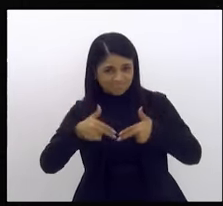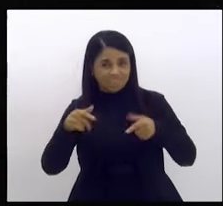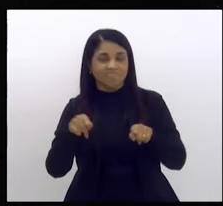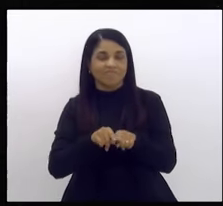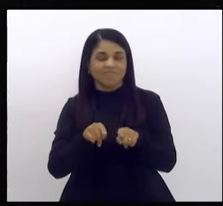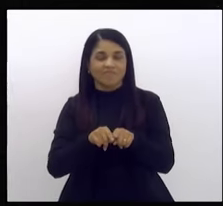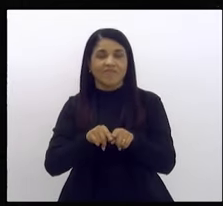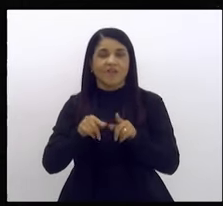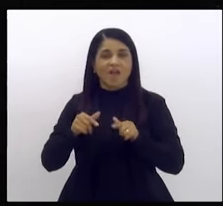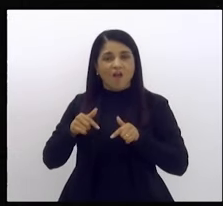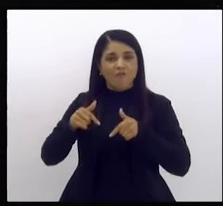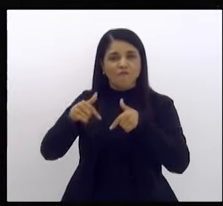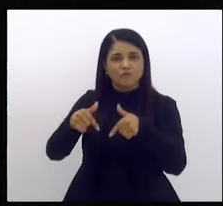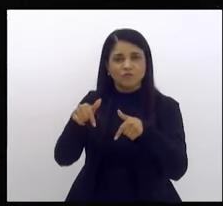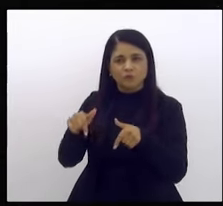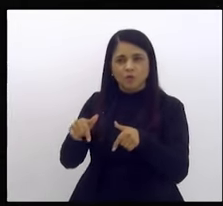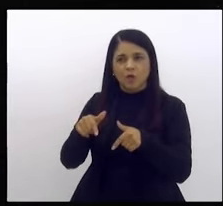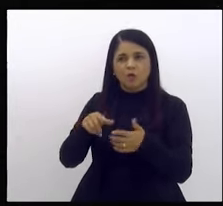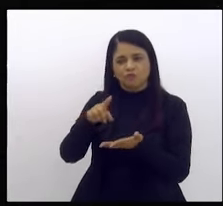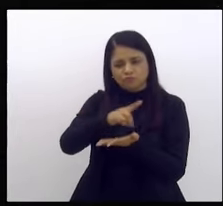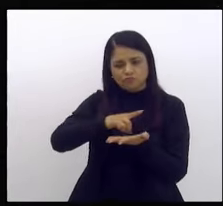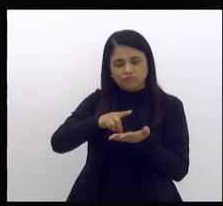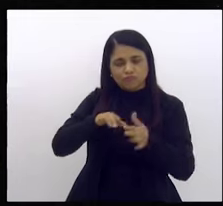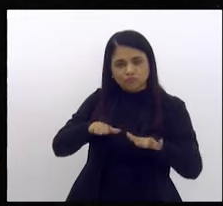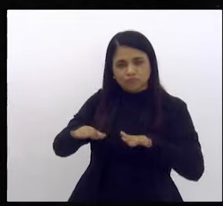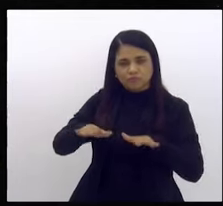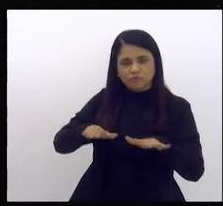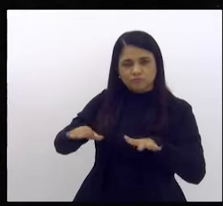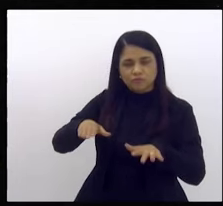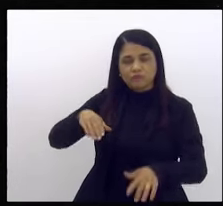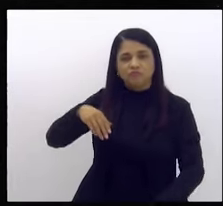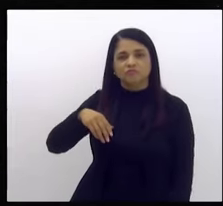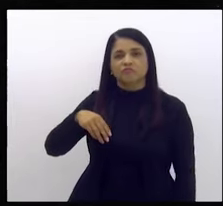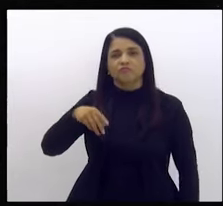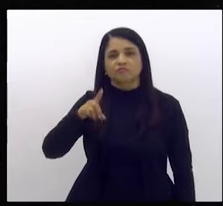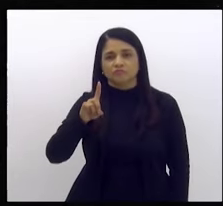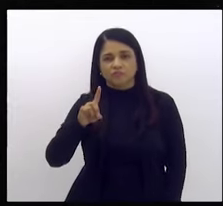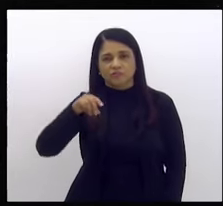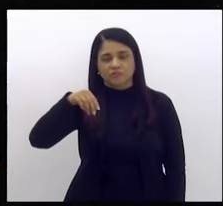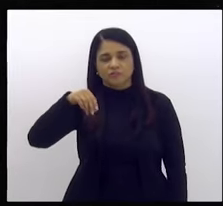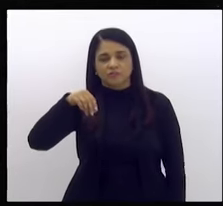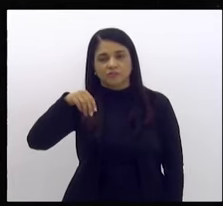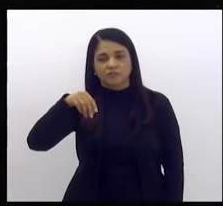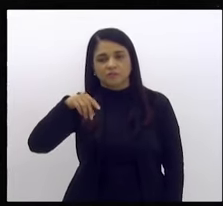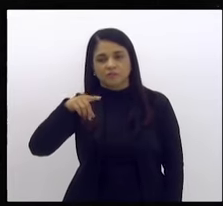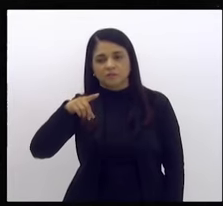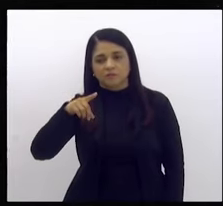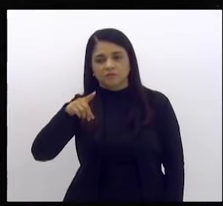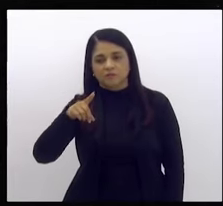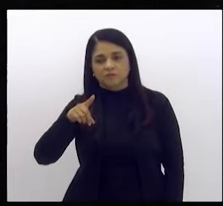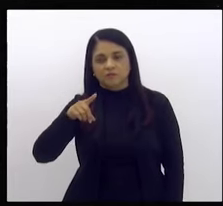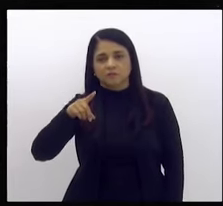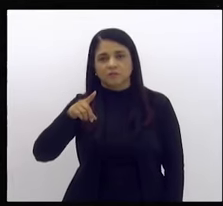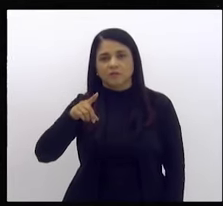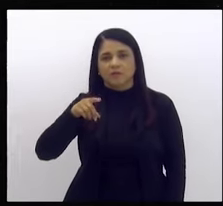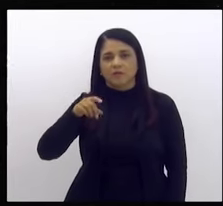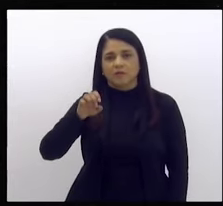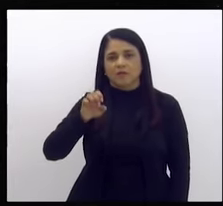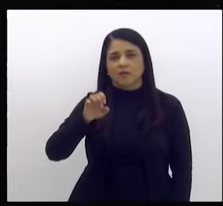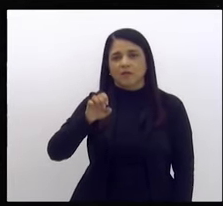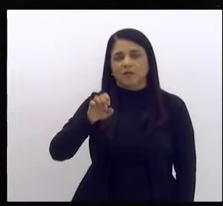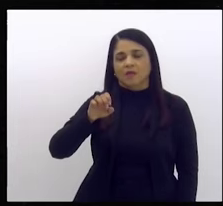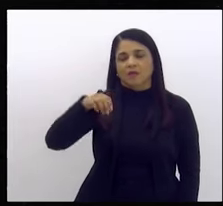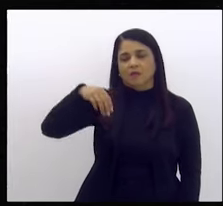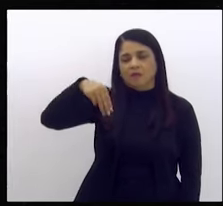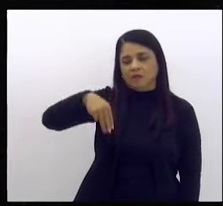do disc jockey ou DJ, mais popularmente conhecido, bem como a do MC, o mestre de cerimônias, ou o